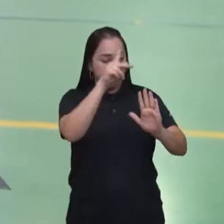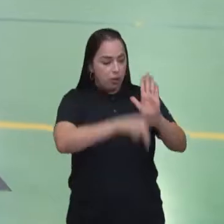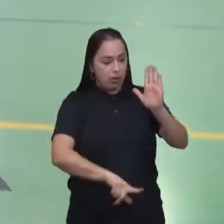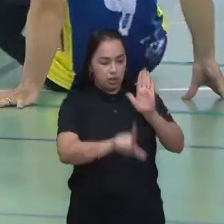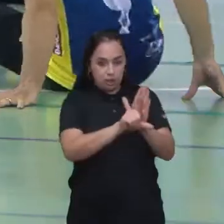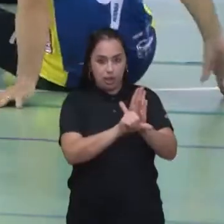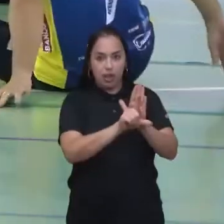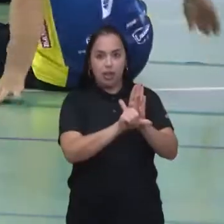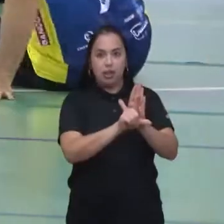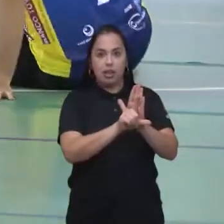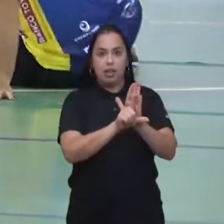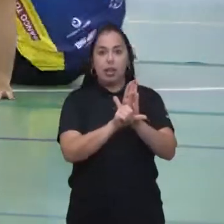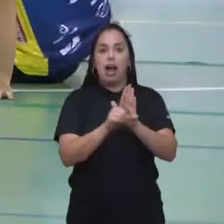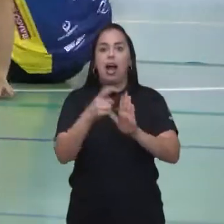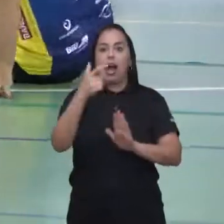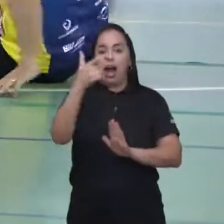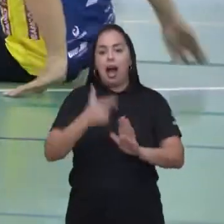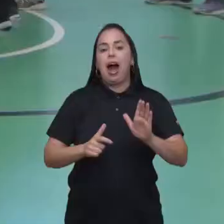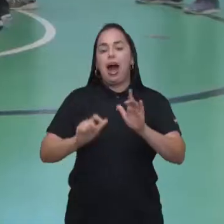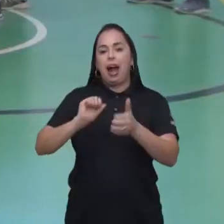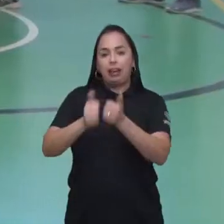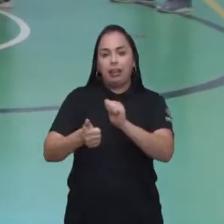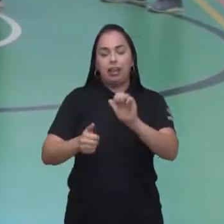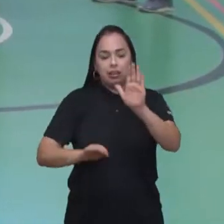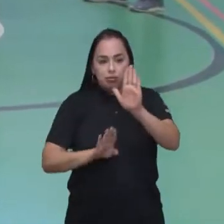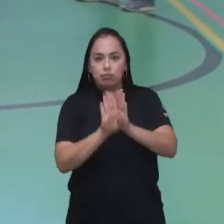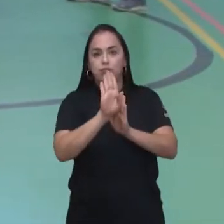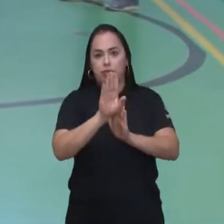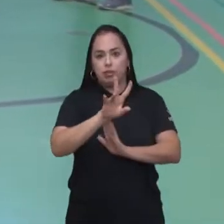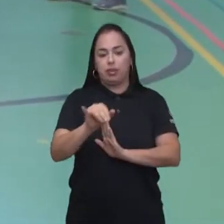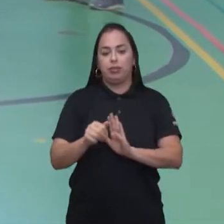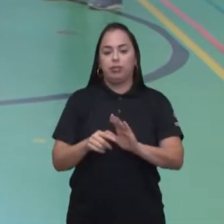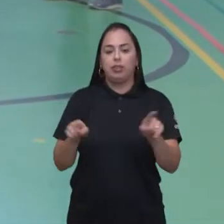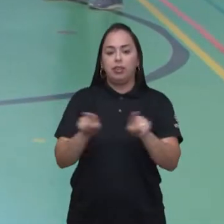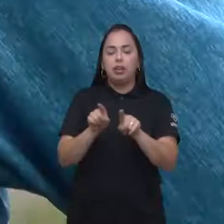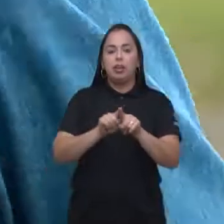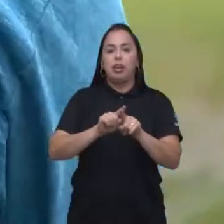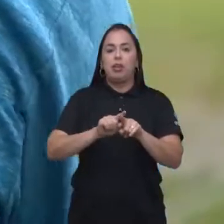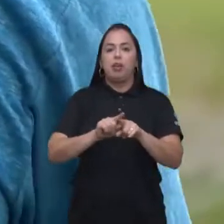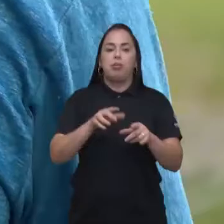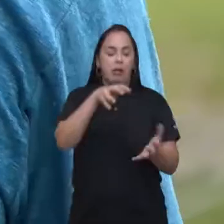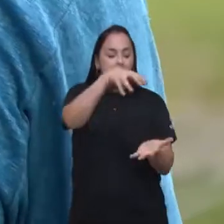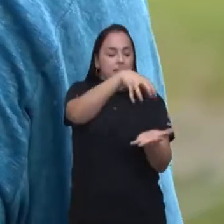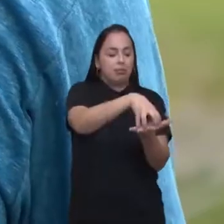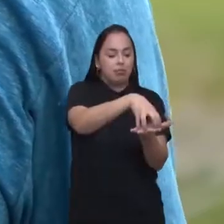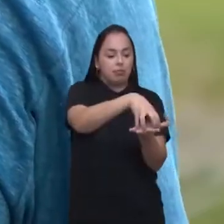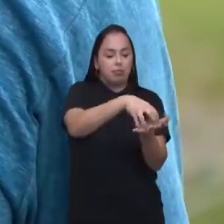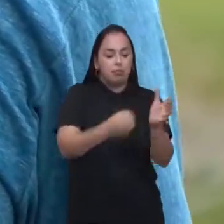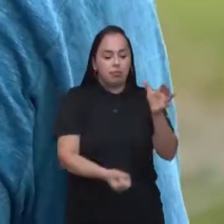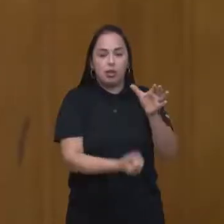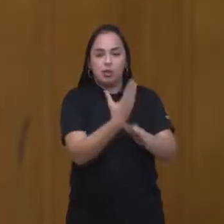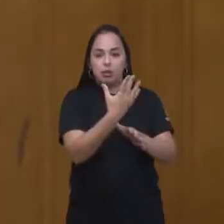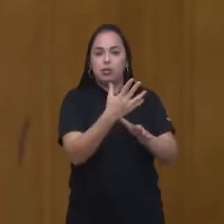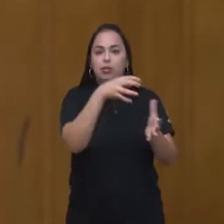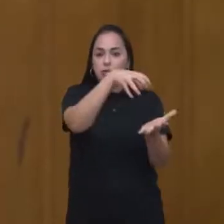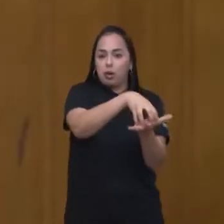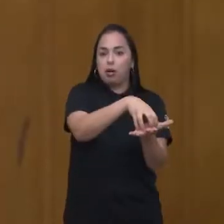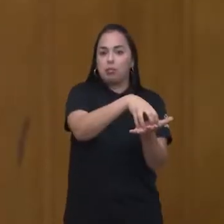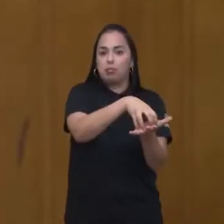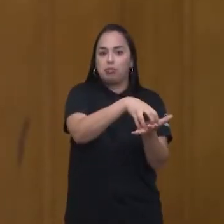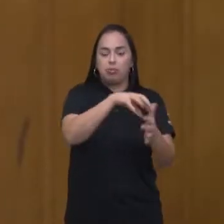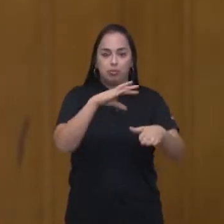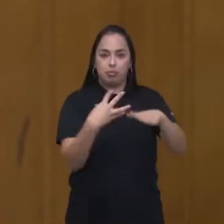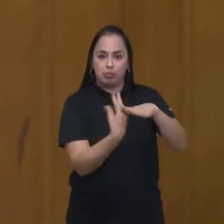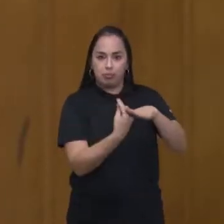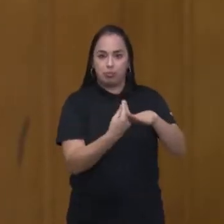de um projeto de lei que autoriza a construção de um Centro de Formação voltado ao paradesporto no município para o